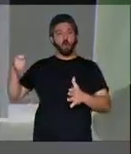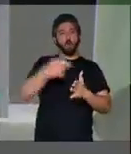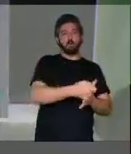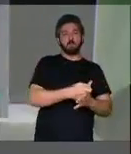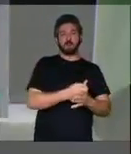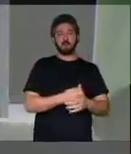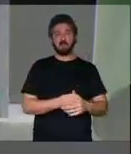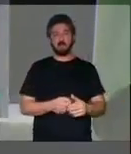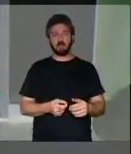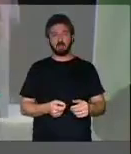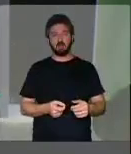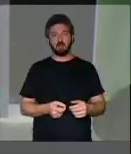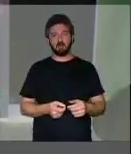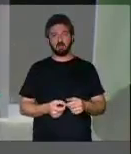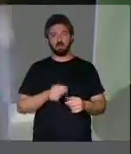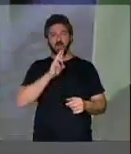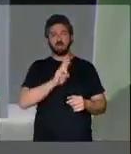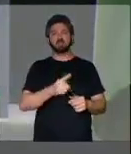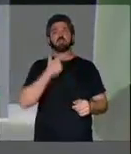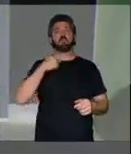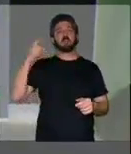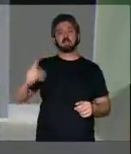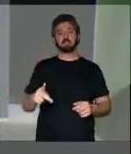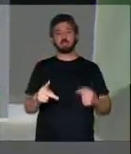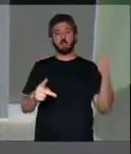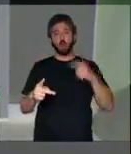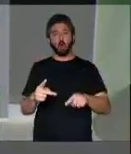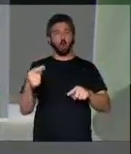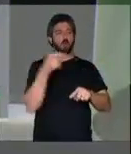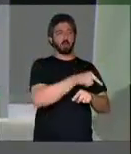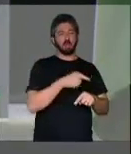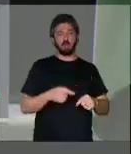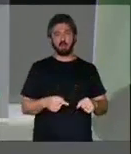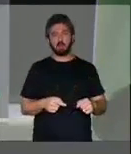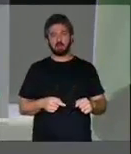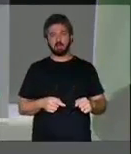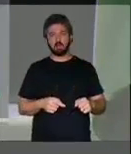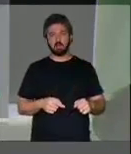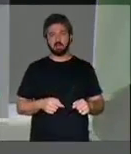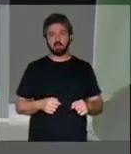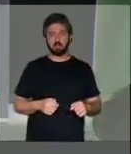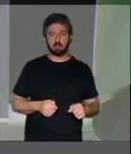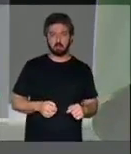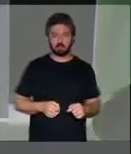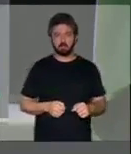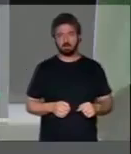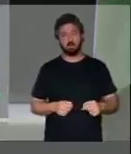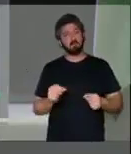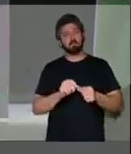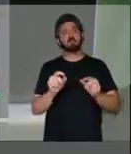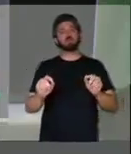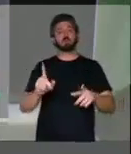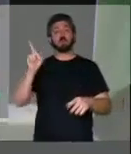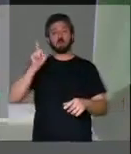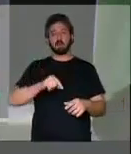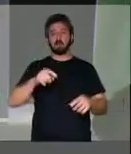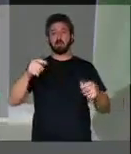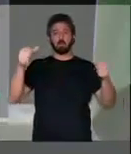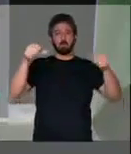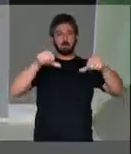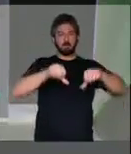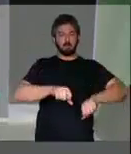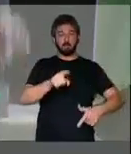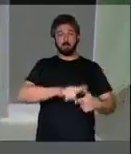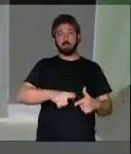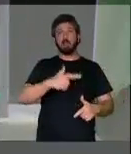impor a qualquer custo o resultado da reforma trabalhista nas relações de trabalho, promovendo um aprofundamento